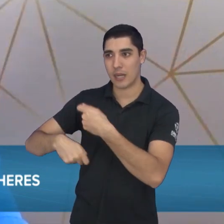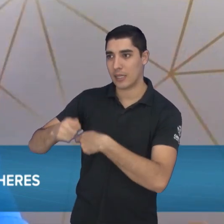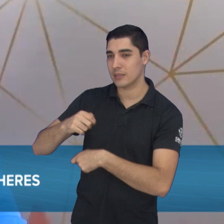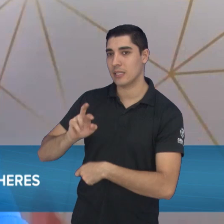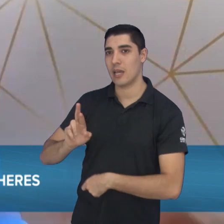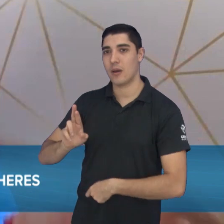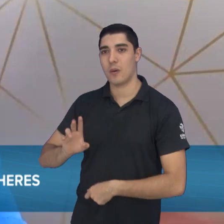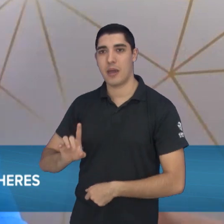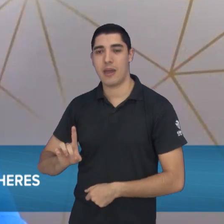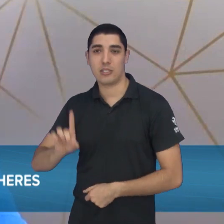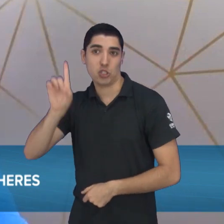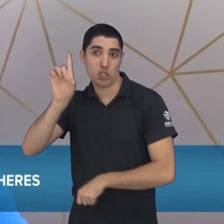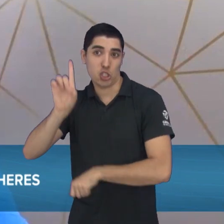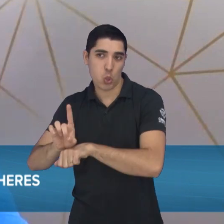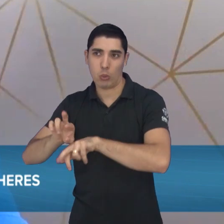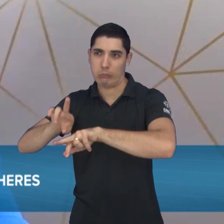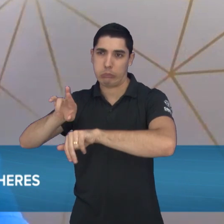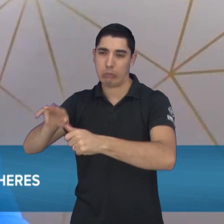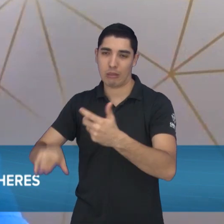essa consciência, esse